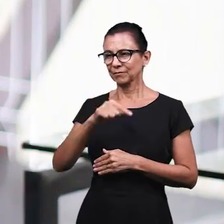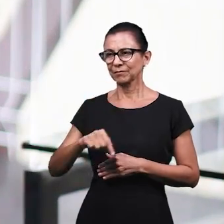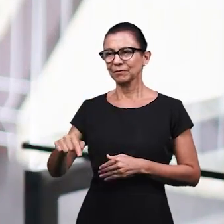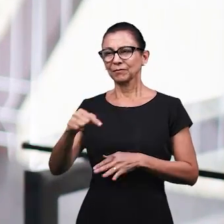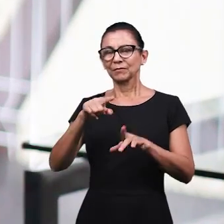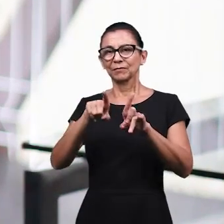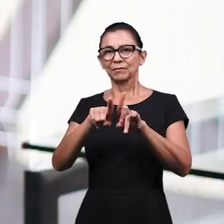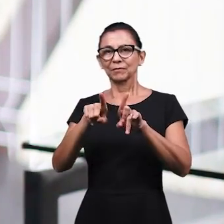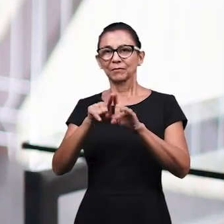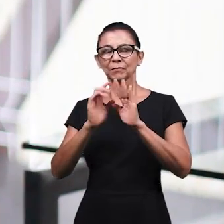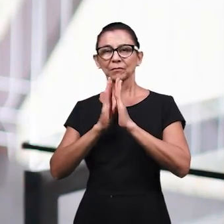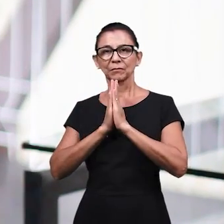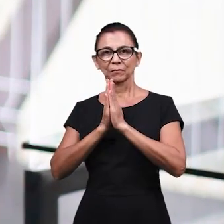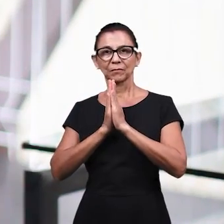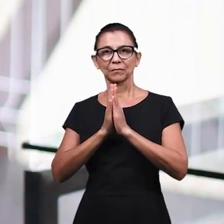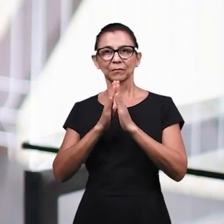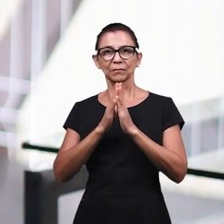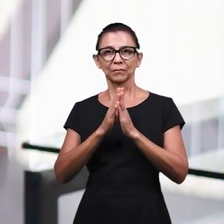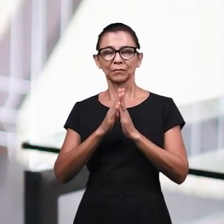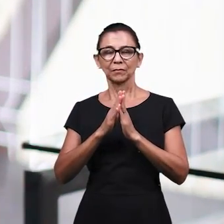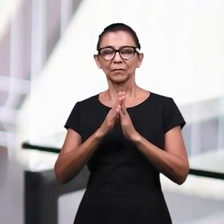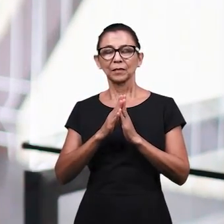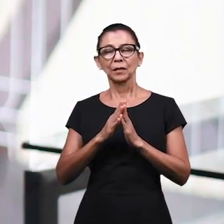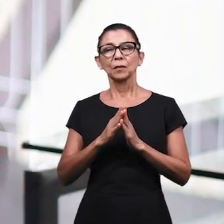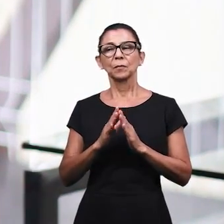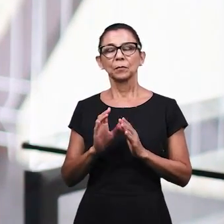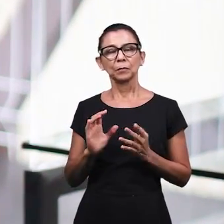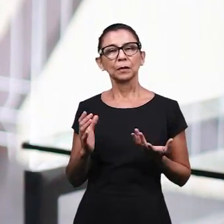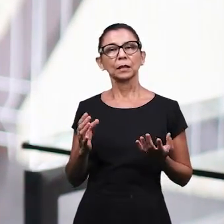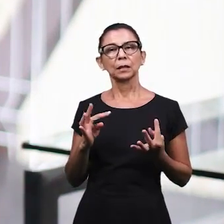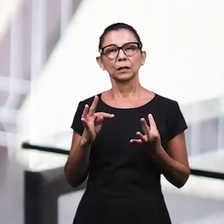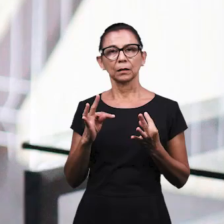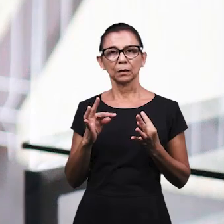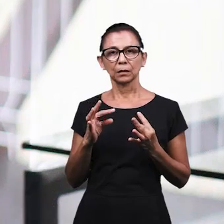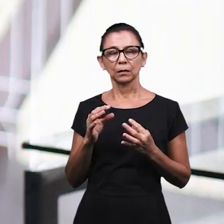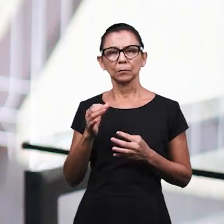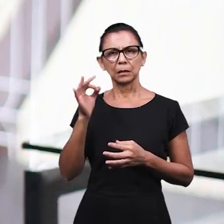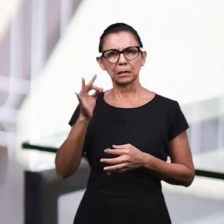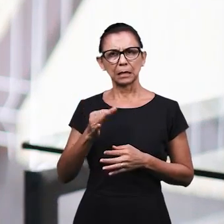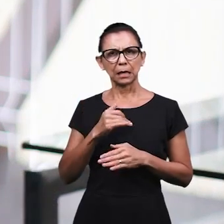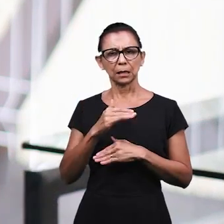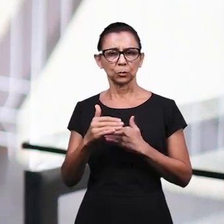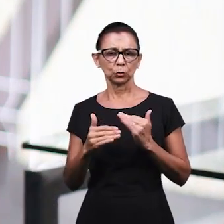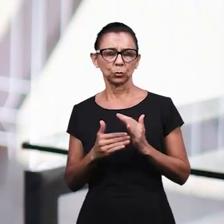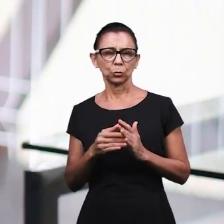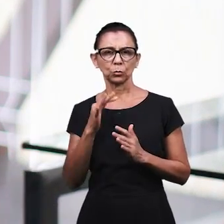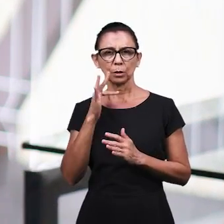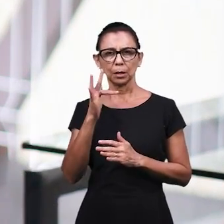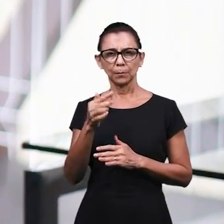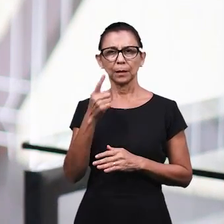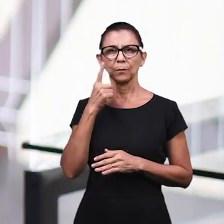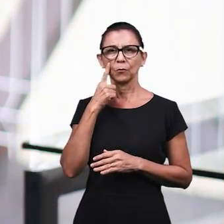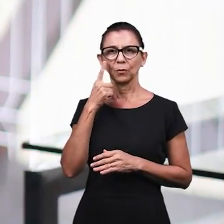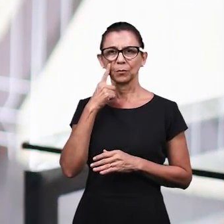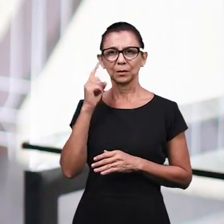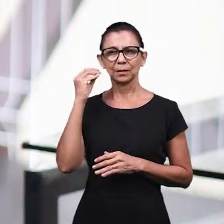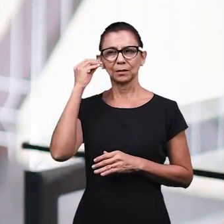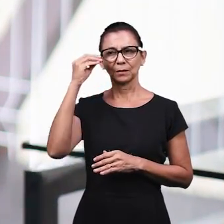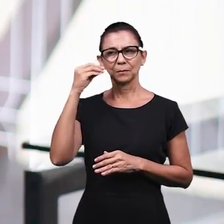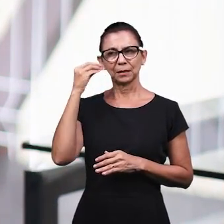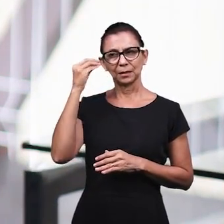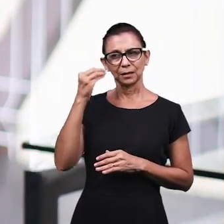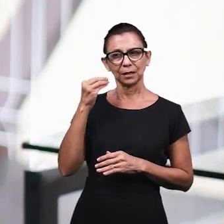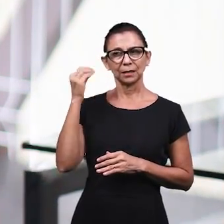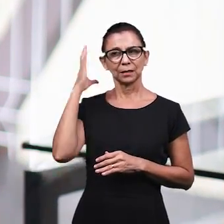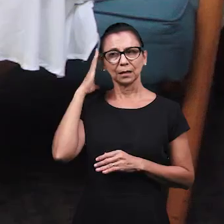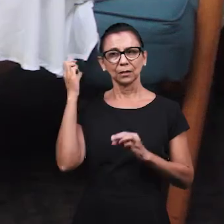aos irmãos também. E vamos orar para que tudo dê certo. Já deu certo, mas que em breve tenhamos retorno do